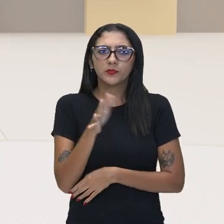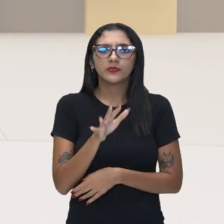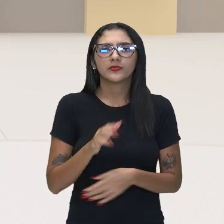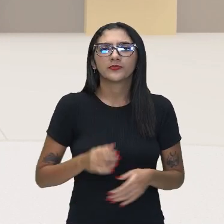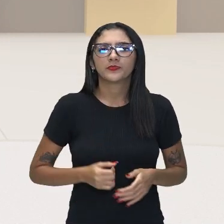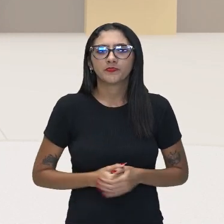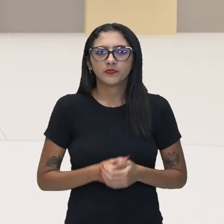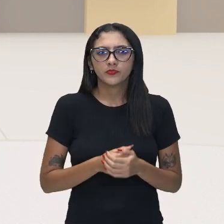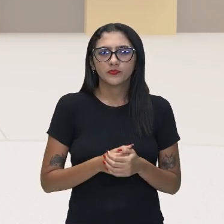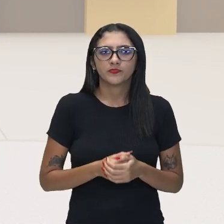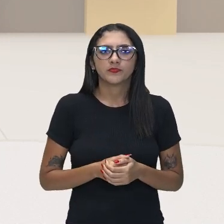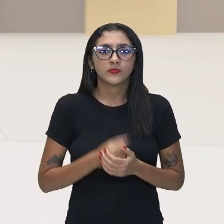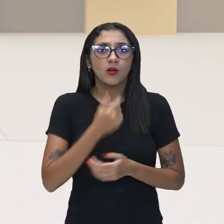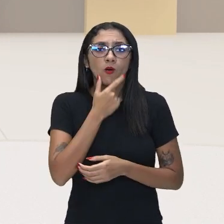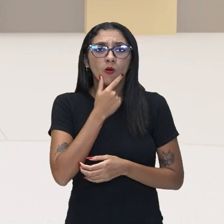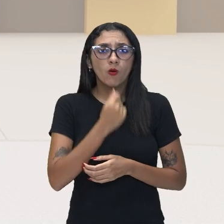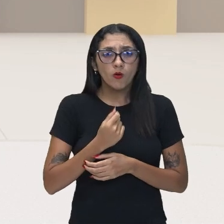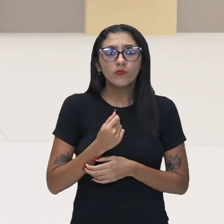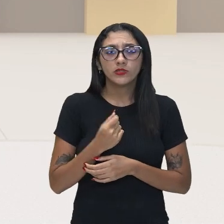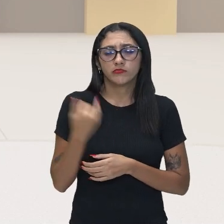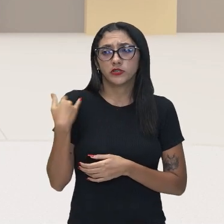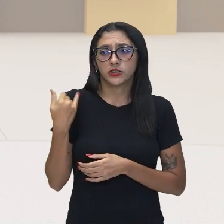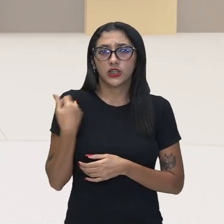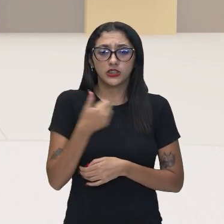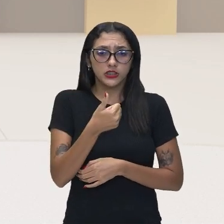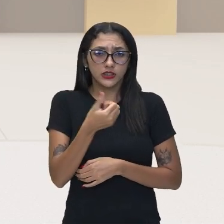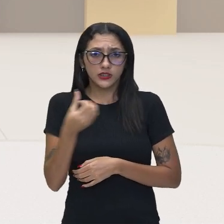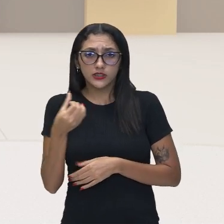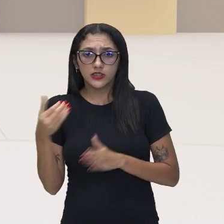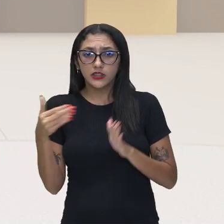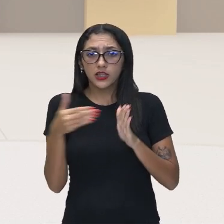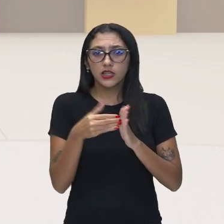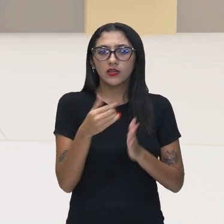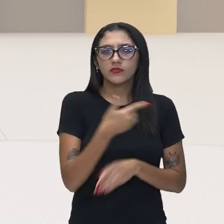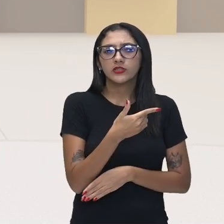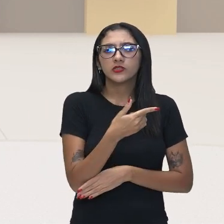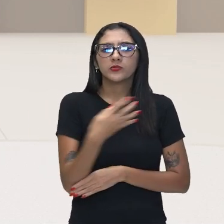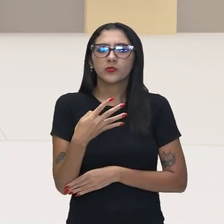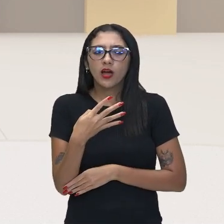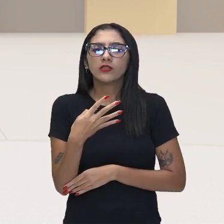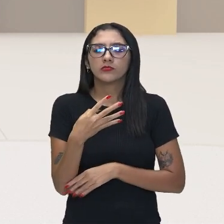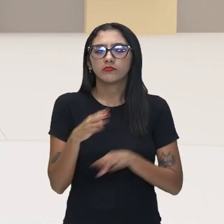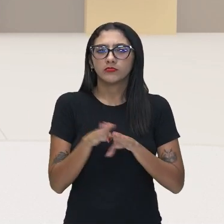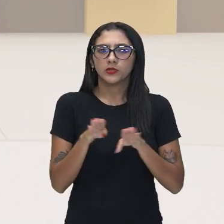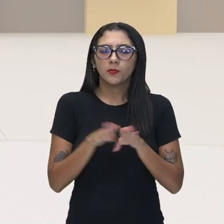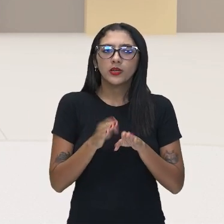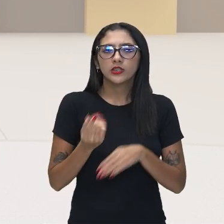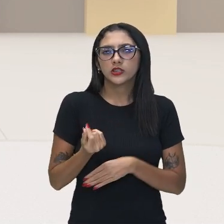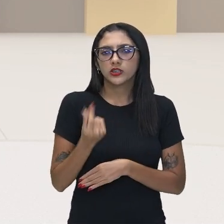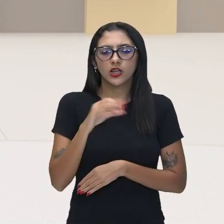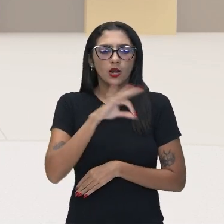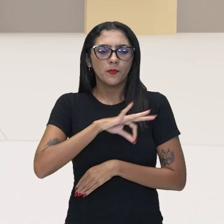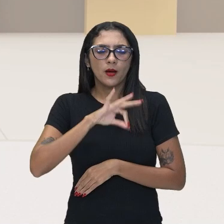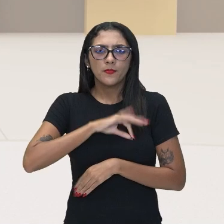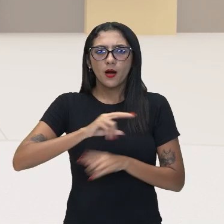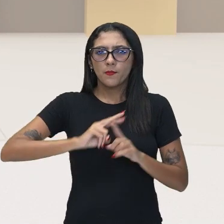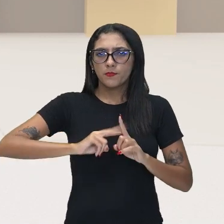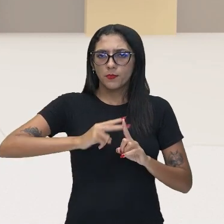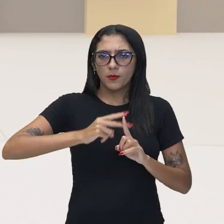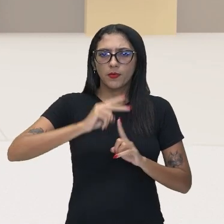Homens jovens de 16 a 24 anos e pessoas com renda superior a 5 salários